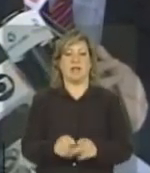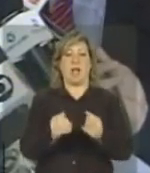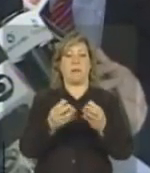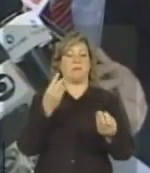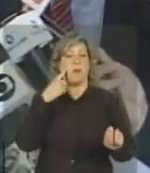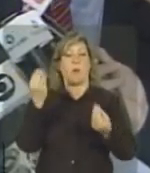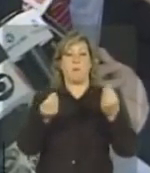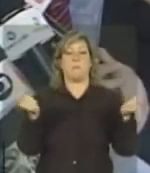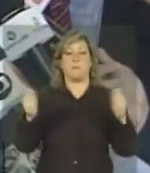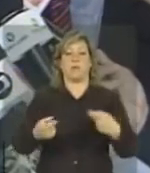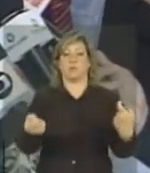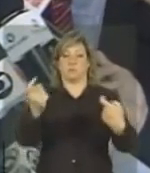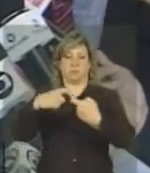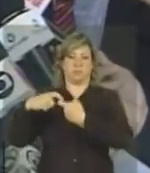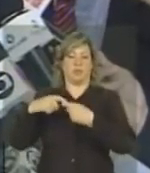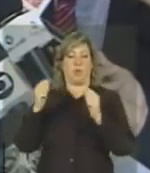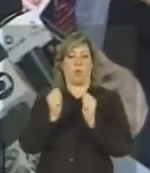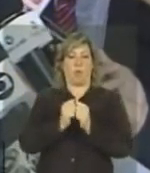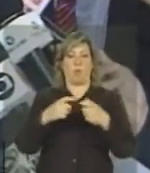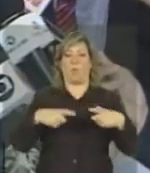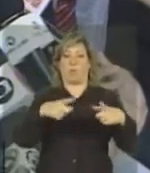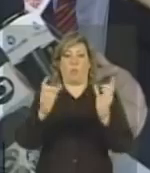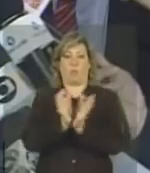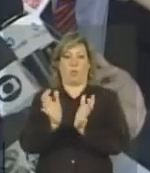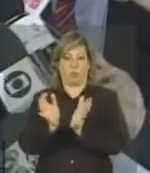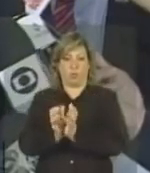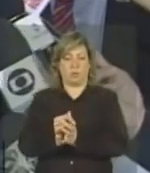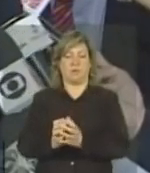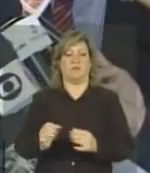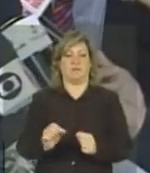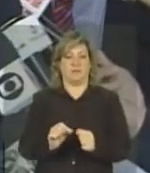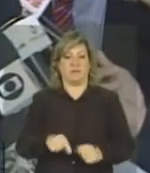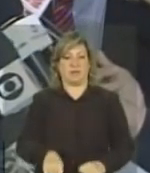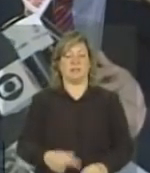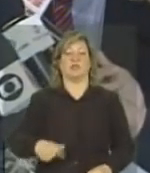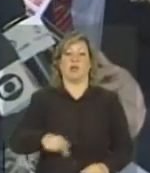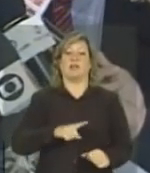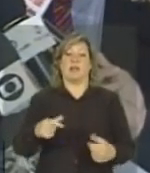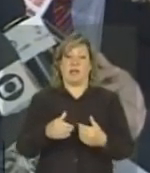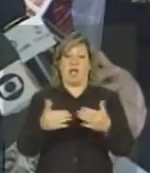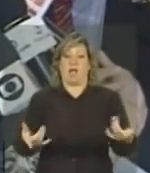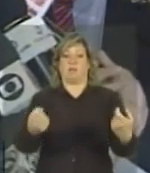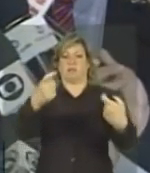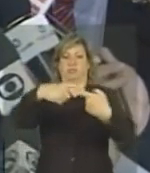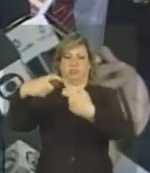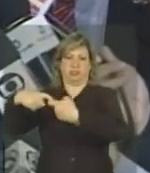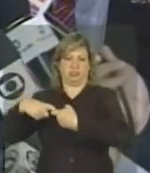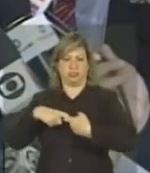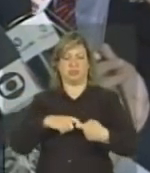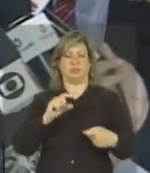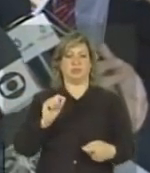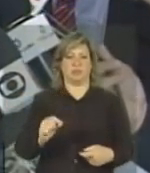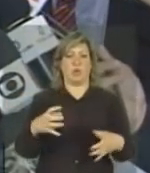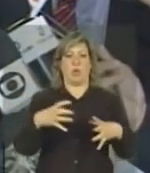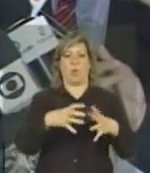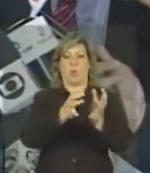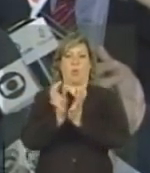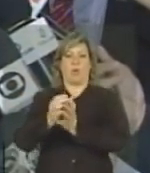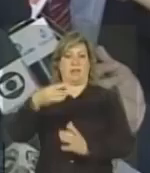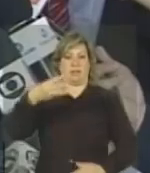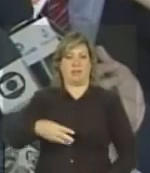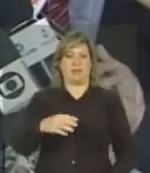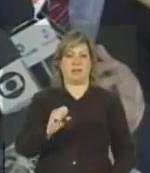de parcerias com entidades que realizam. Nós estamos abrindo uma parceria com entidades do terceiro setor que